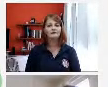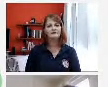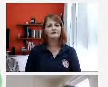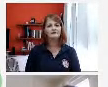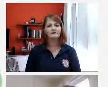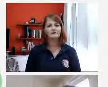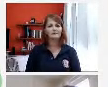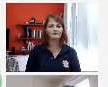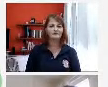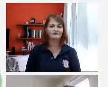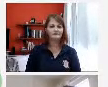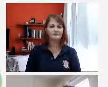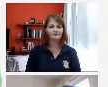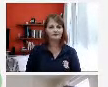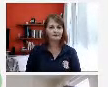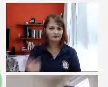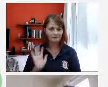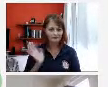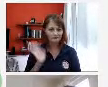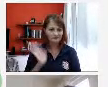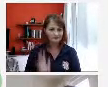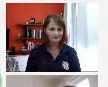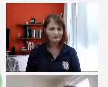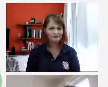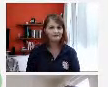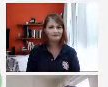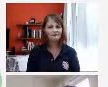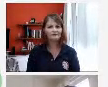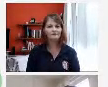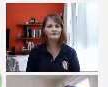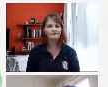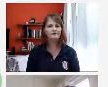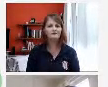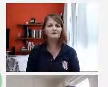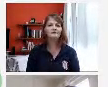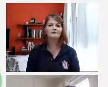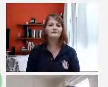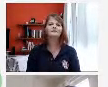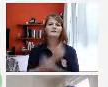Tchau, tchau. Tchau, tchau, pessoal. Até, um abraço a todos. Bom dia.